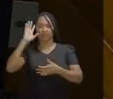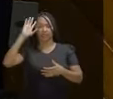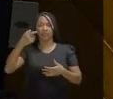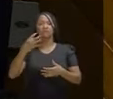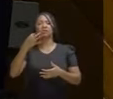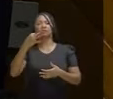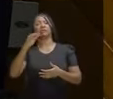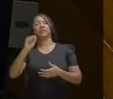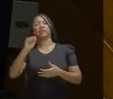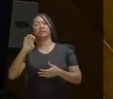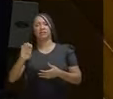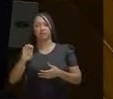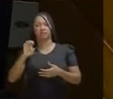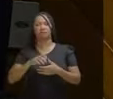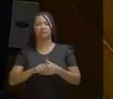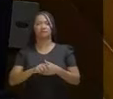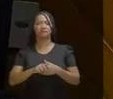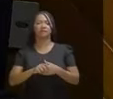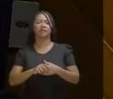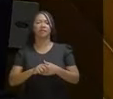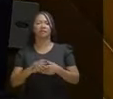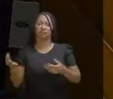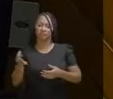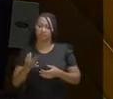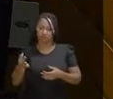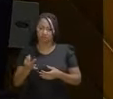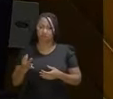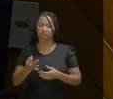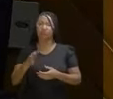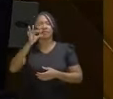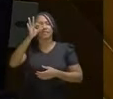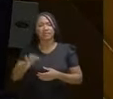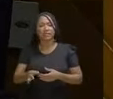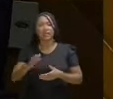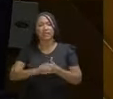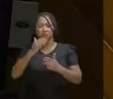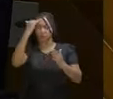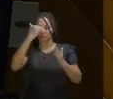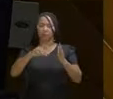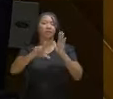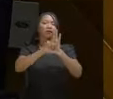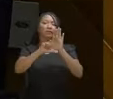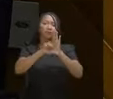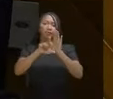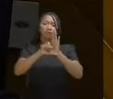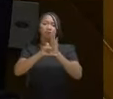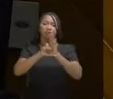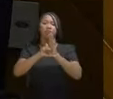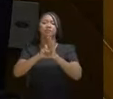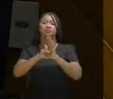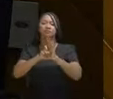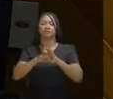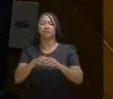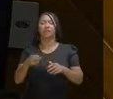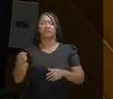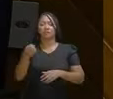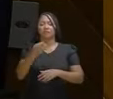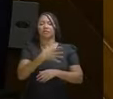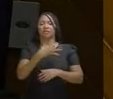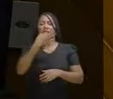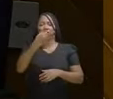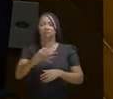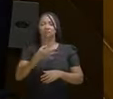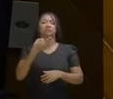TSE e ao aplicar de forma precisa os princípios constitucionais e legais pertinentes, trouxe uma nova perspectiva